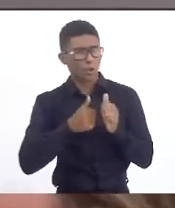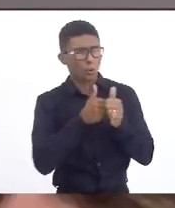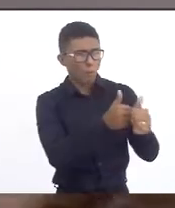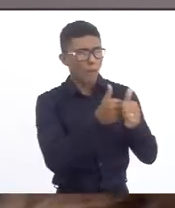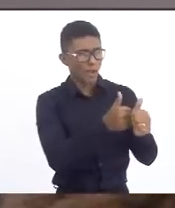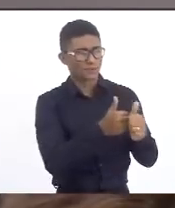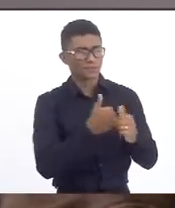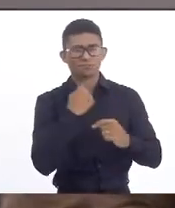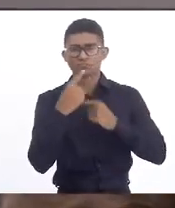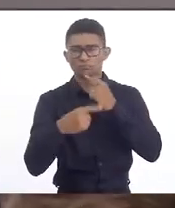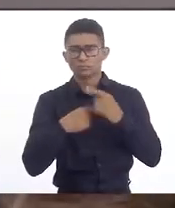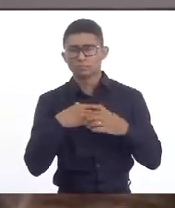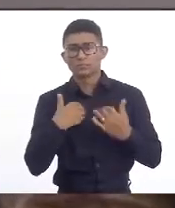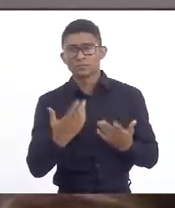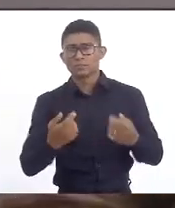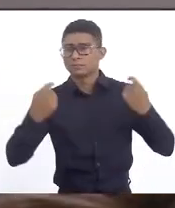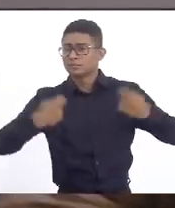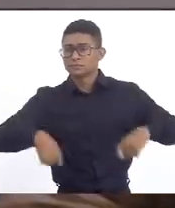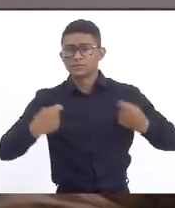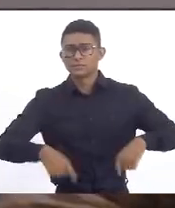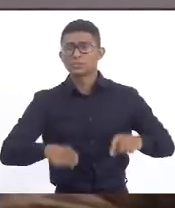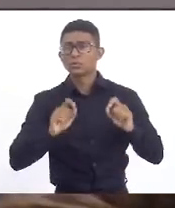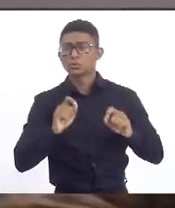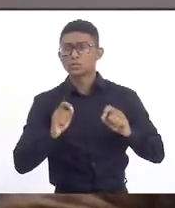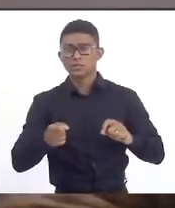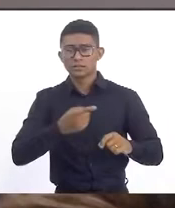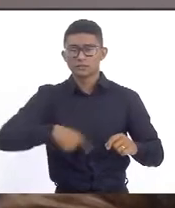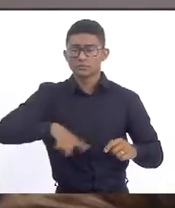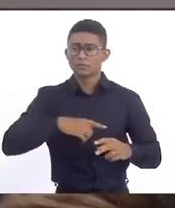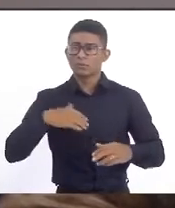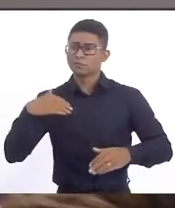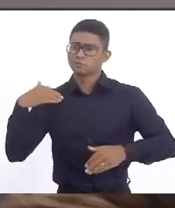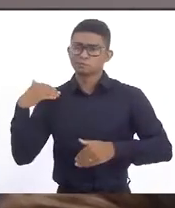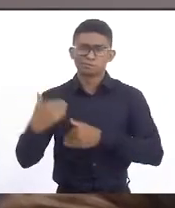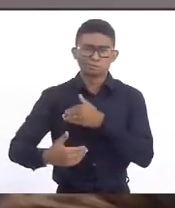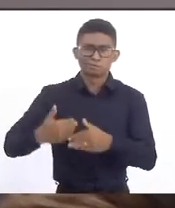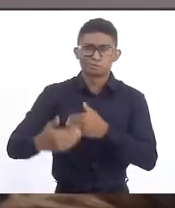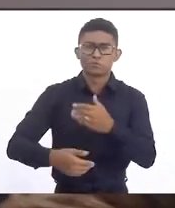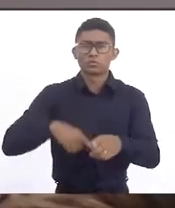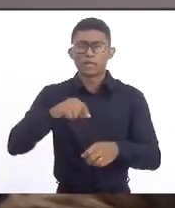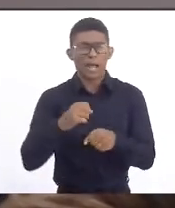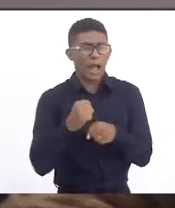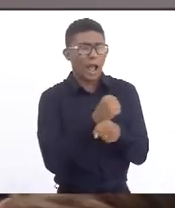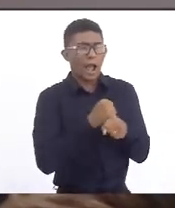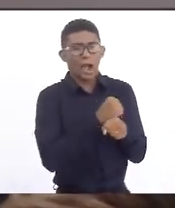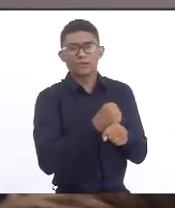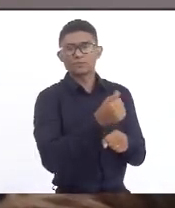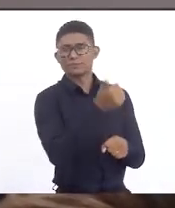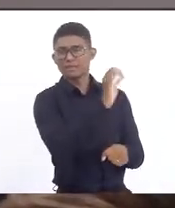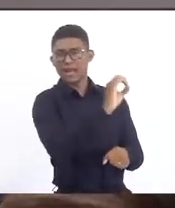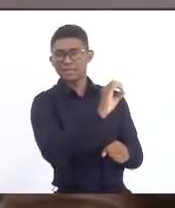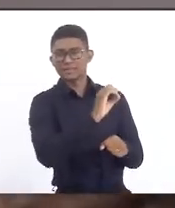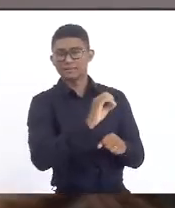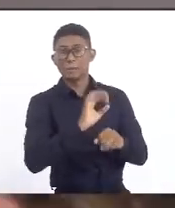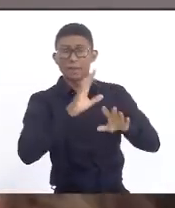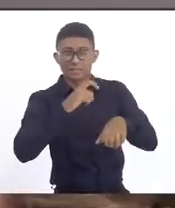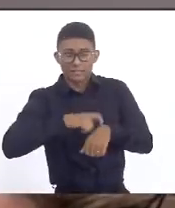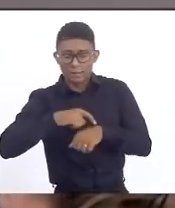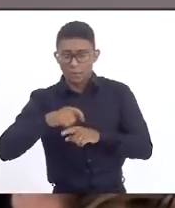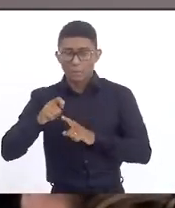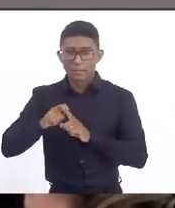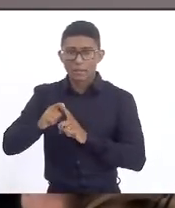nós estamos tendo que avançar aproximadamente 10 anos em alguns meses.